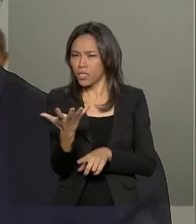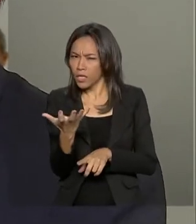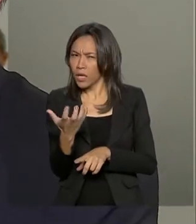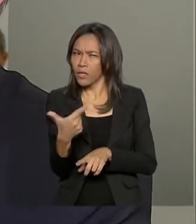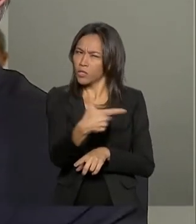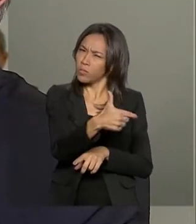2021.